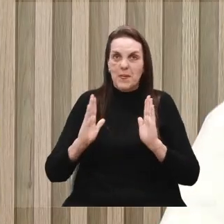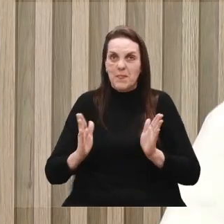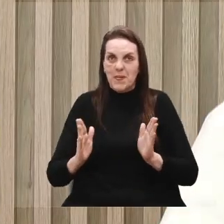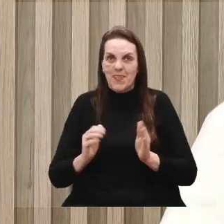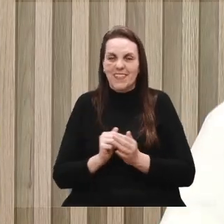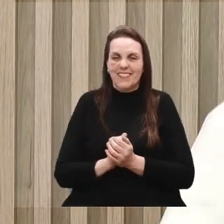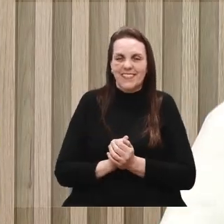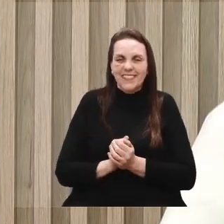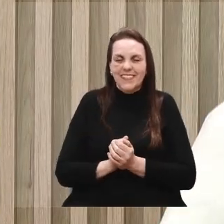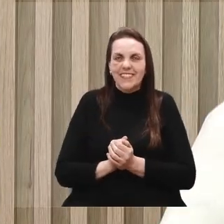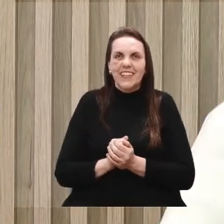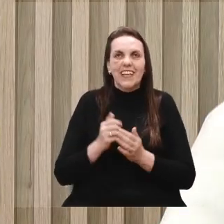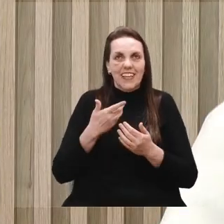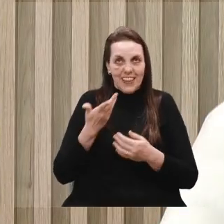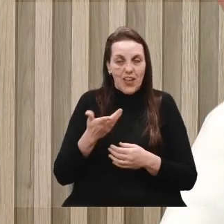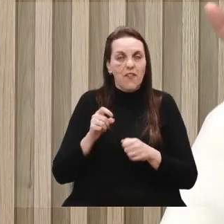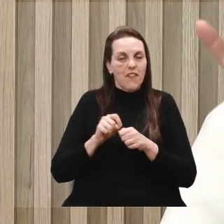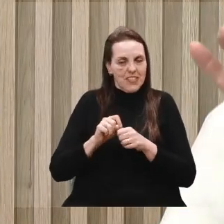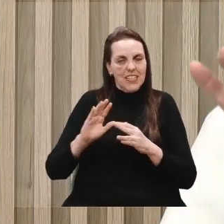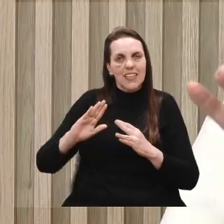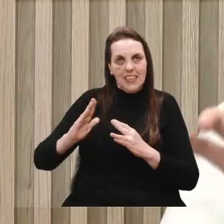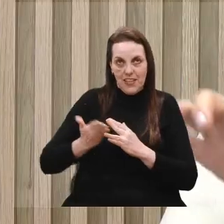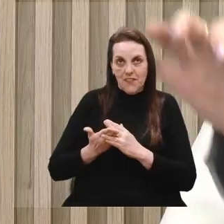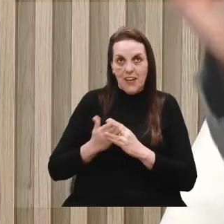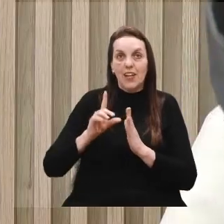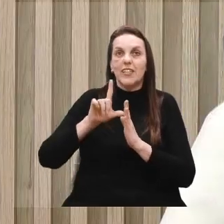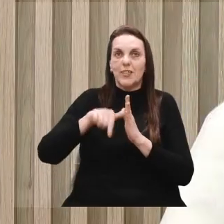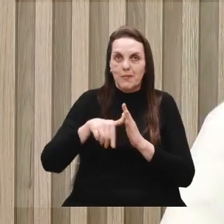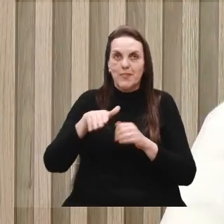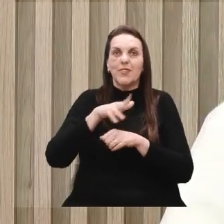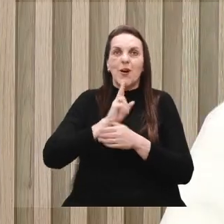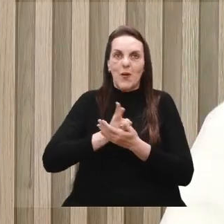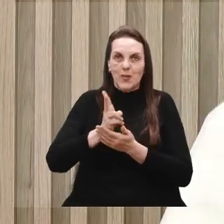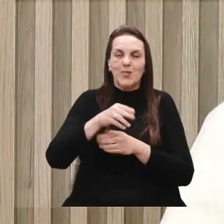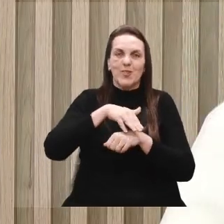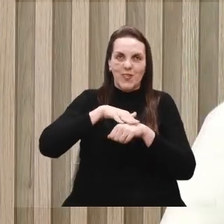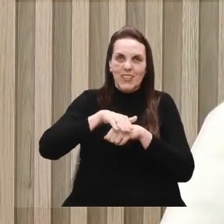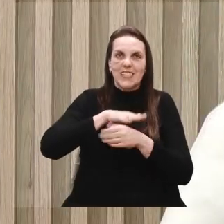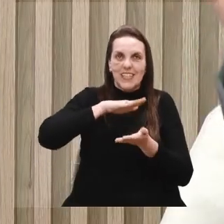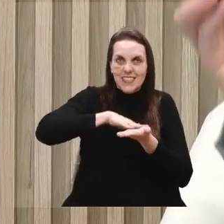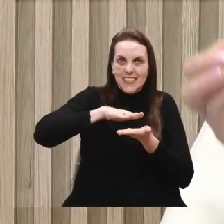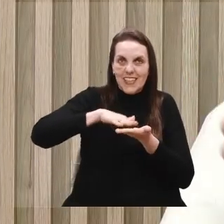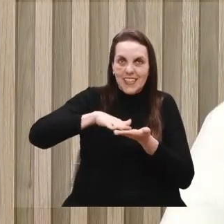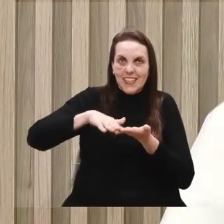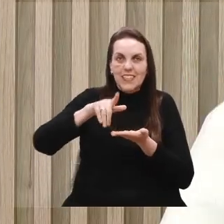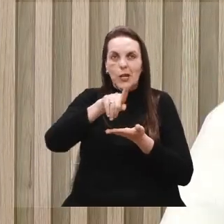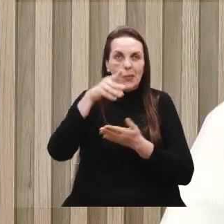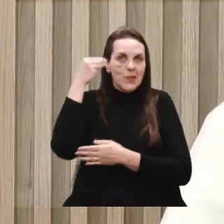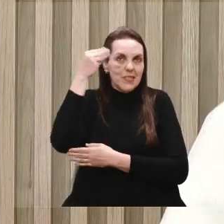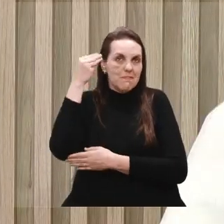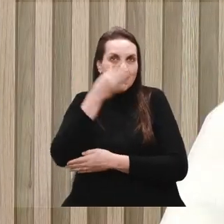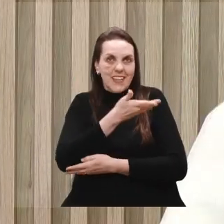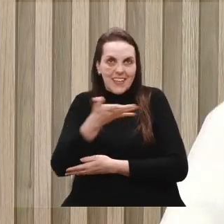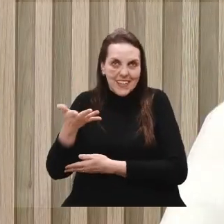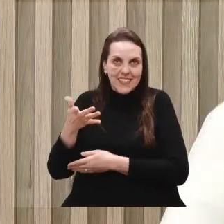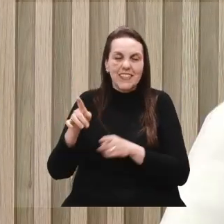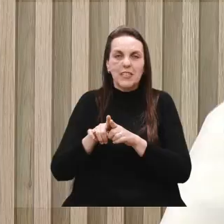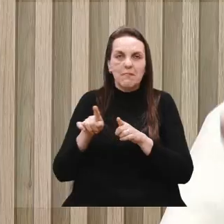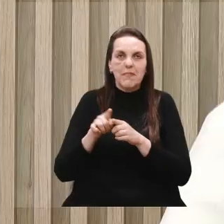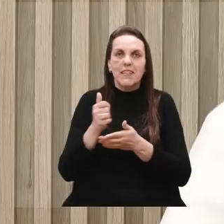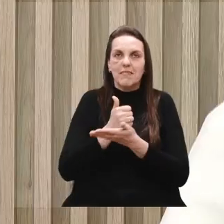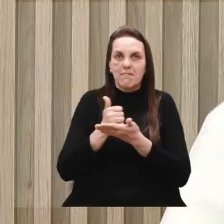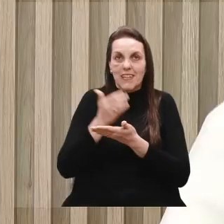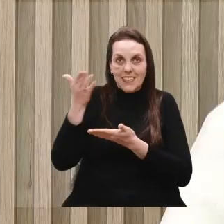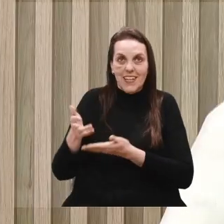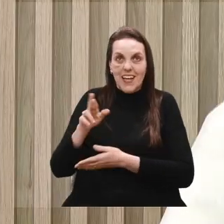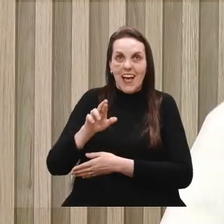primeiro bloco? Então a gente vai fazer um intervalinho, depois a gente continua falando da dissertação, vocês falando dessas experiências também, com